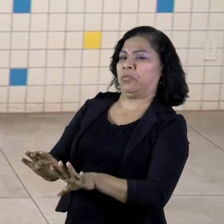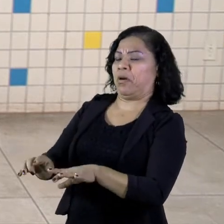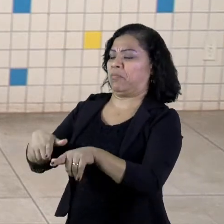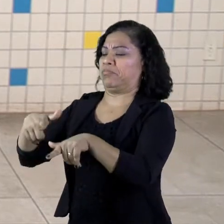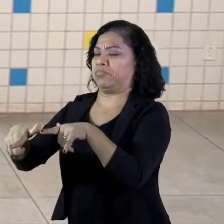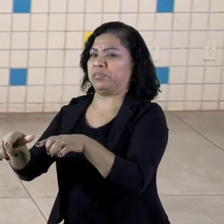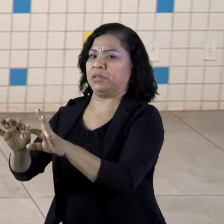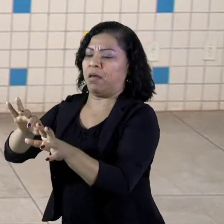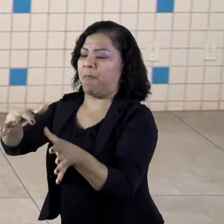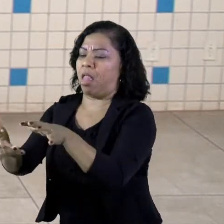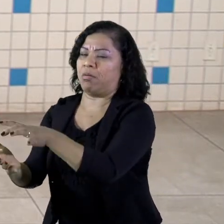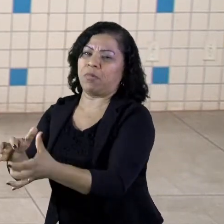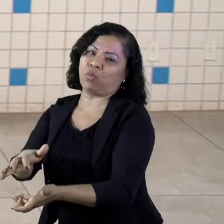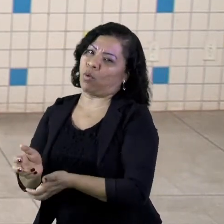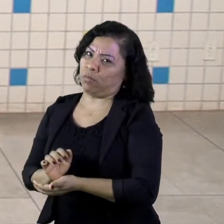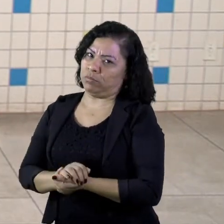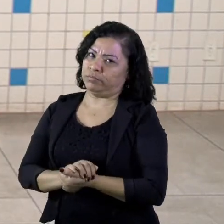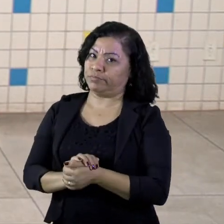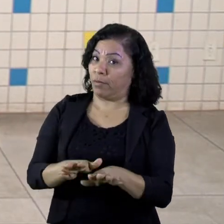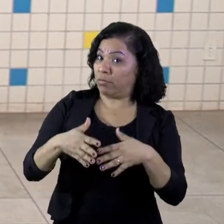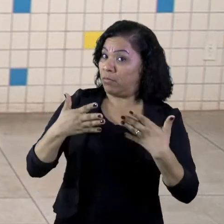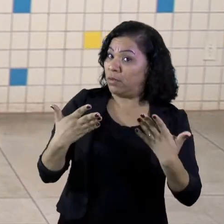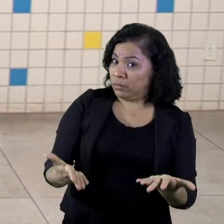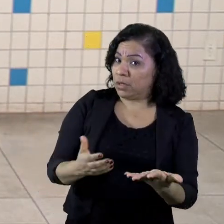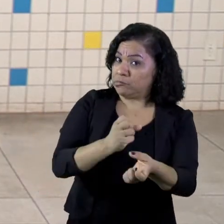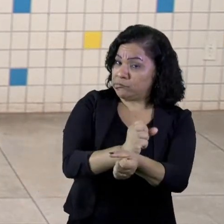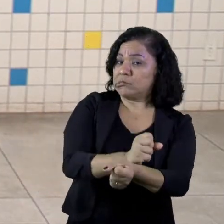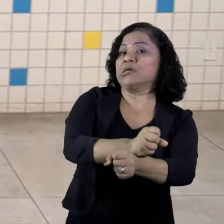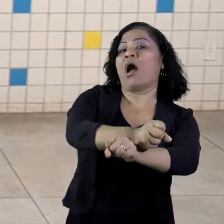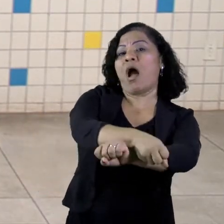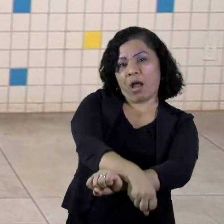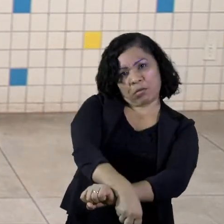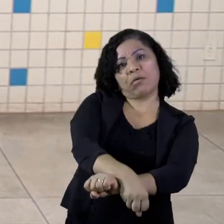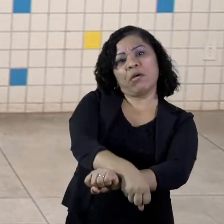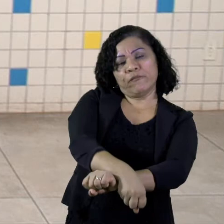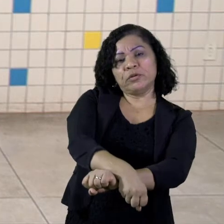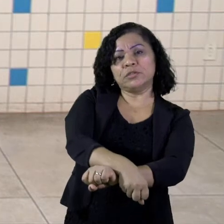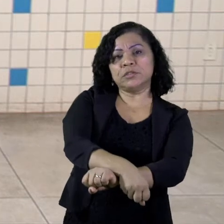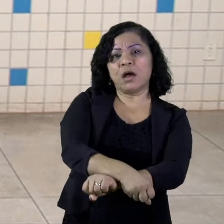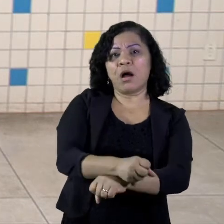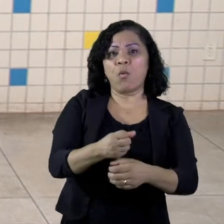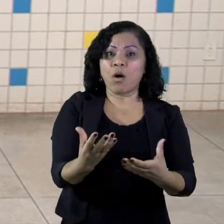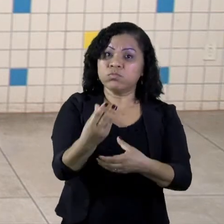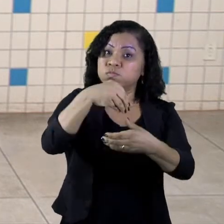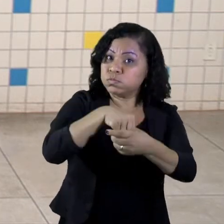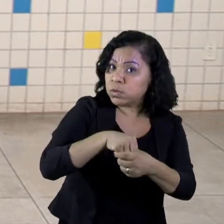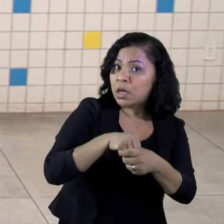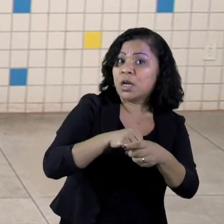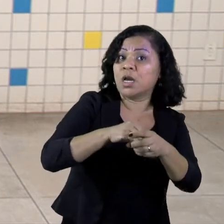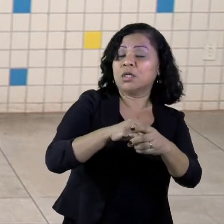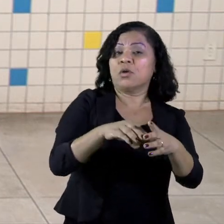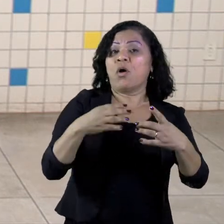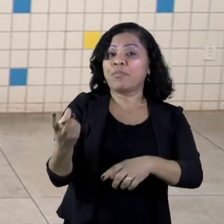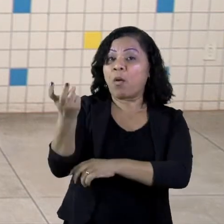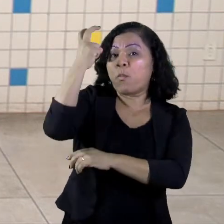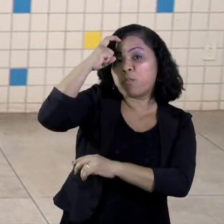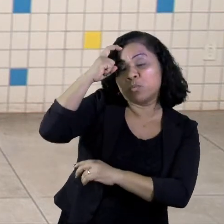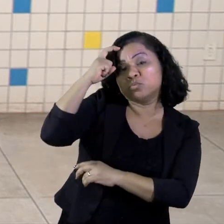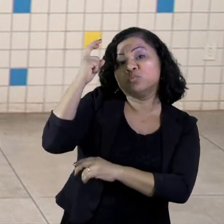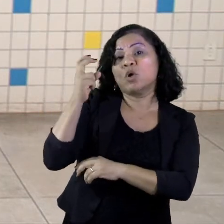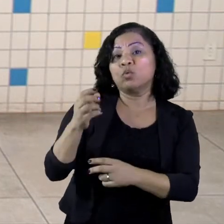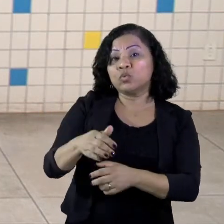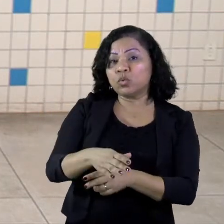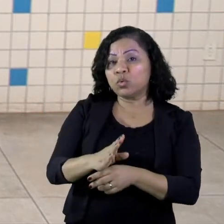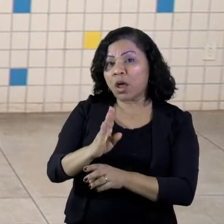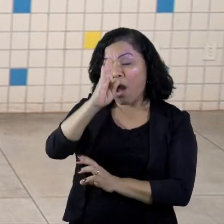manuais. Portanto, a escravidão, ela fazia parte da cultura romana. A palavra escravo,